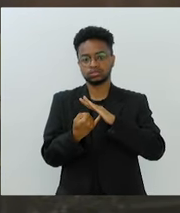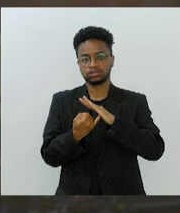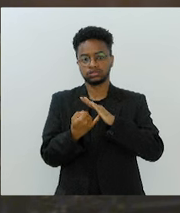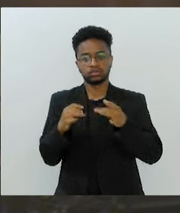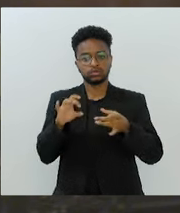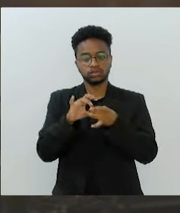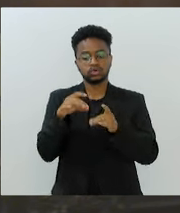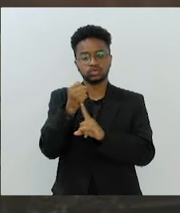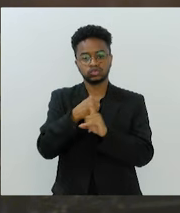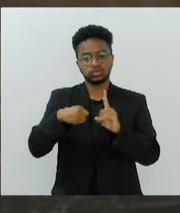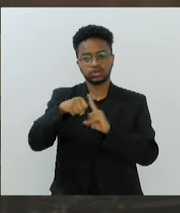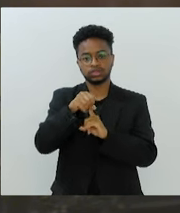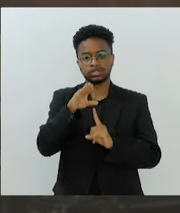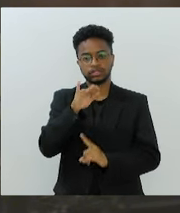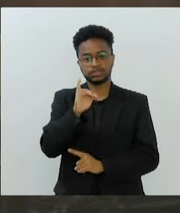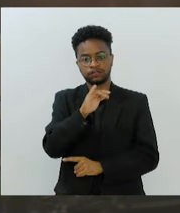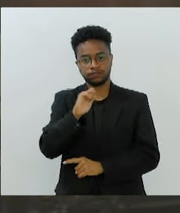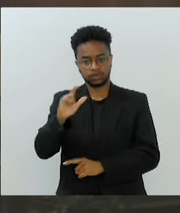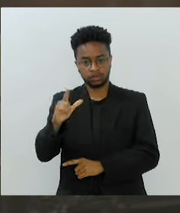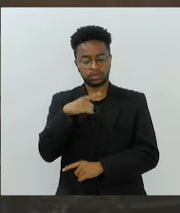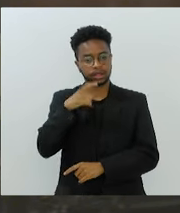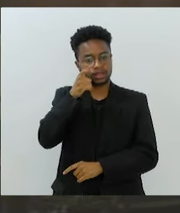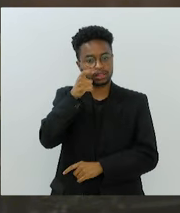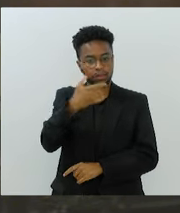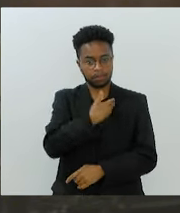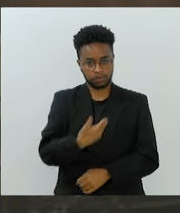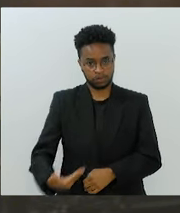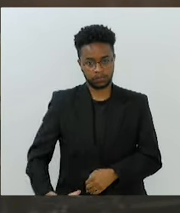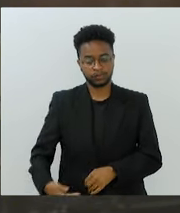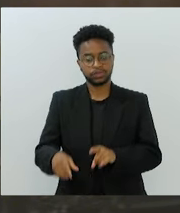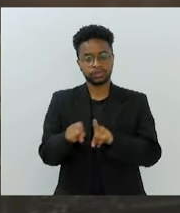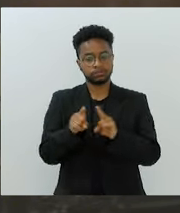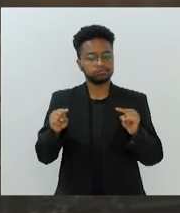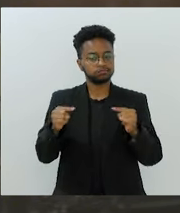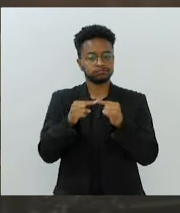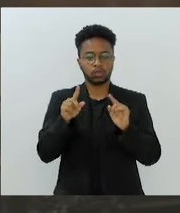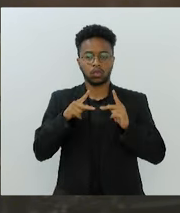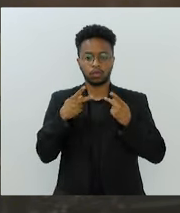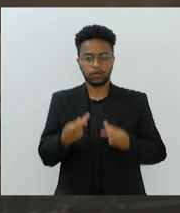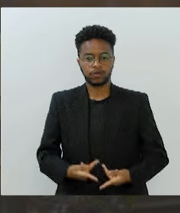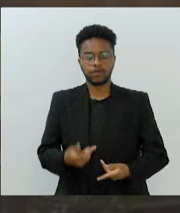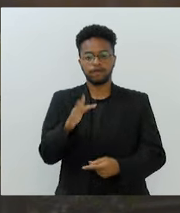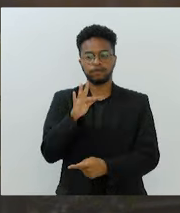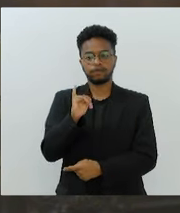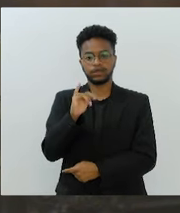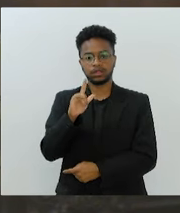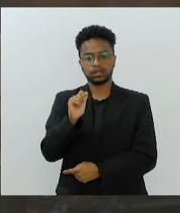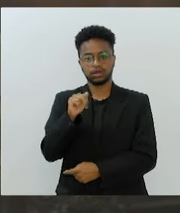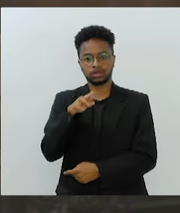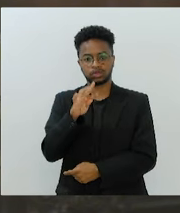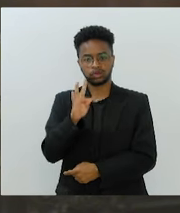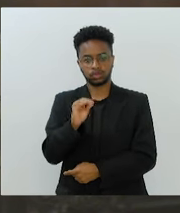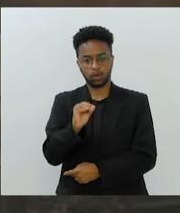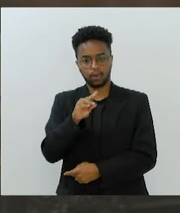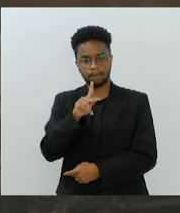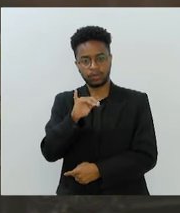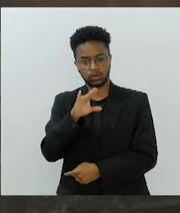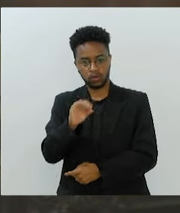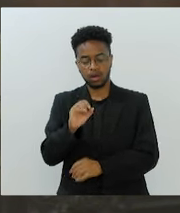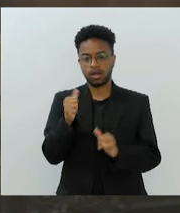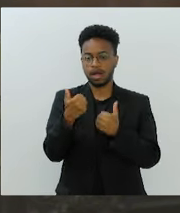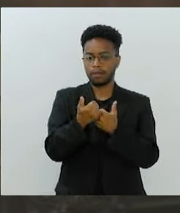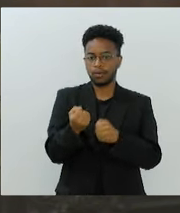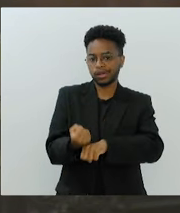sociedade civil de interesse público, uma humanitária, filantrópica, que presta apoio emocional